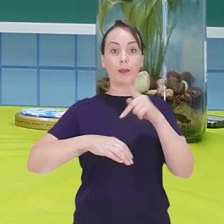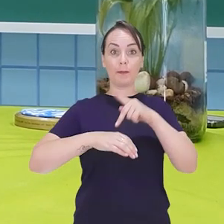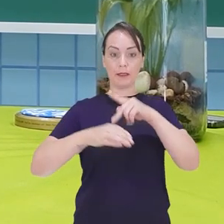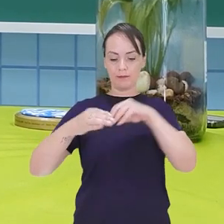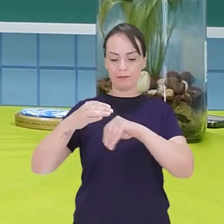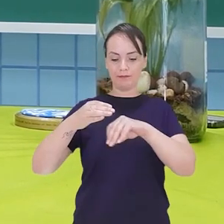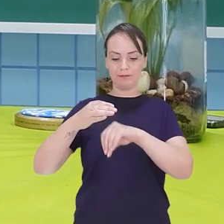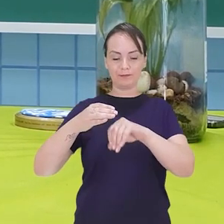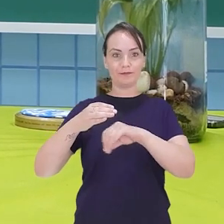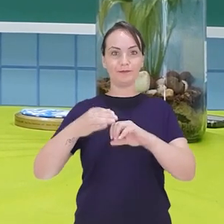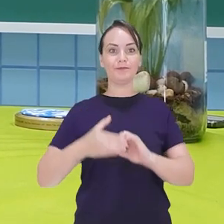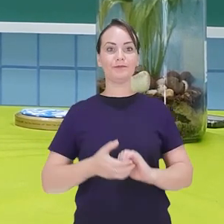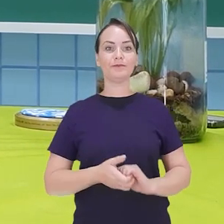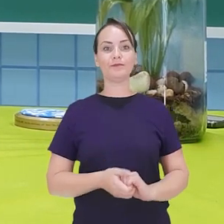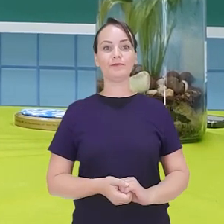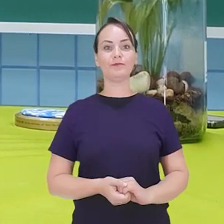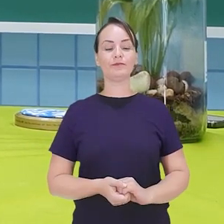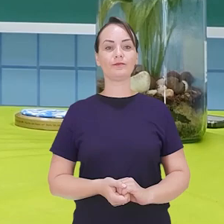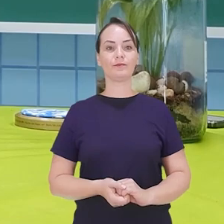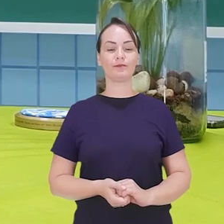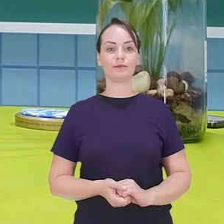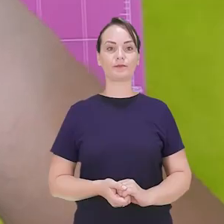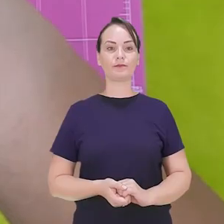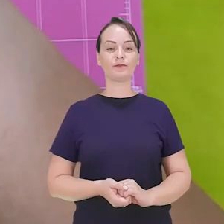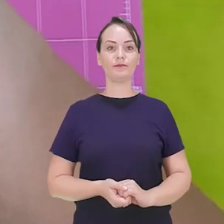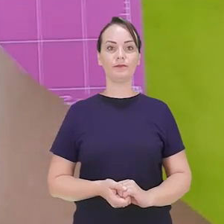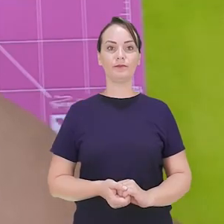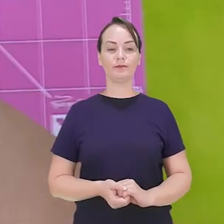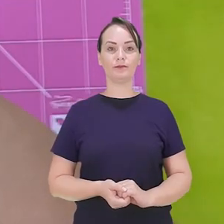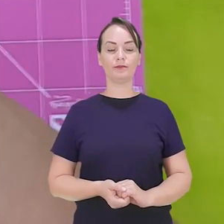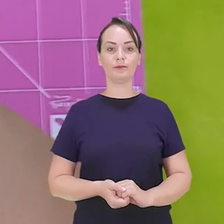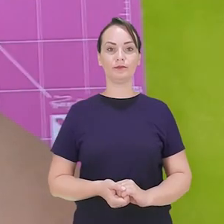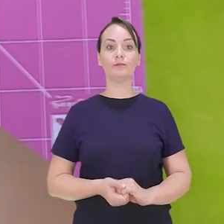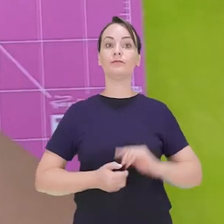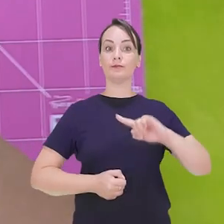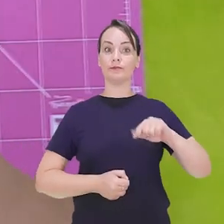pedras e vai colocar dentro desse pote.